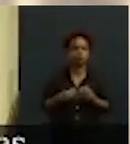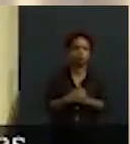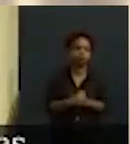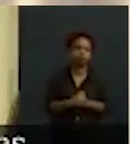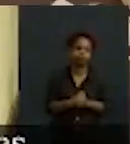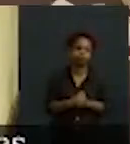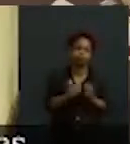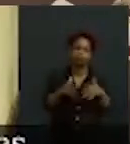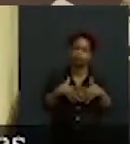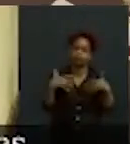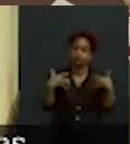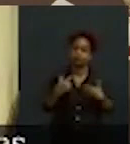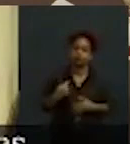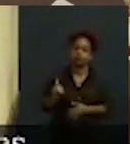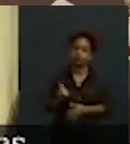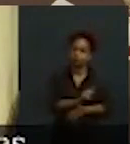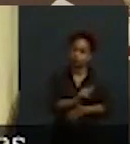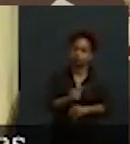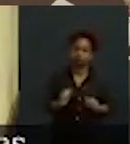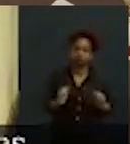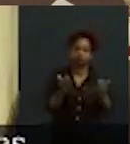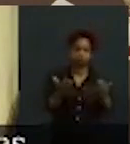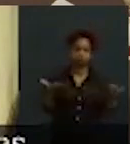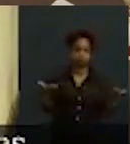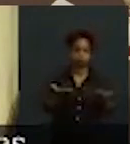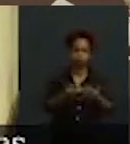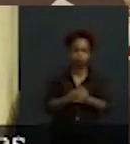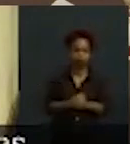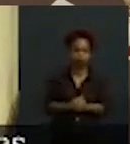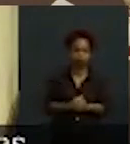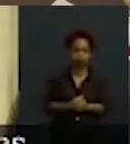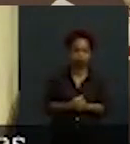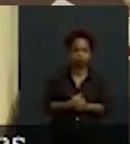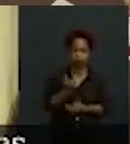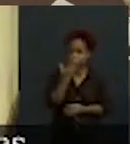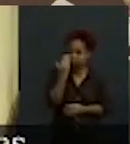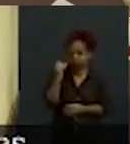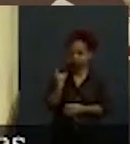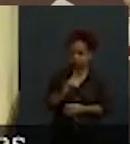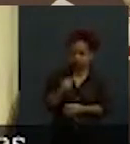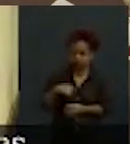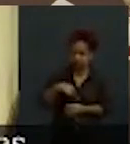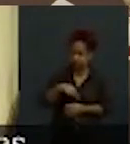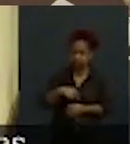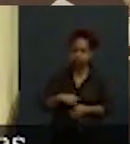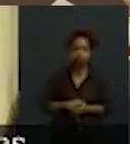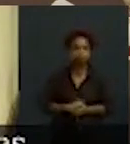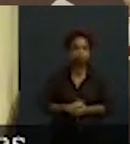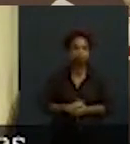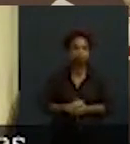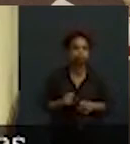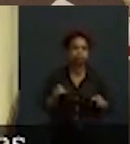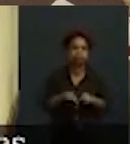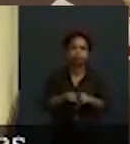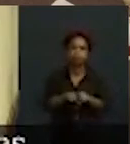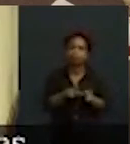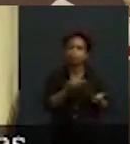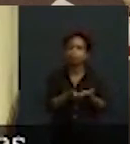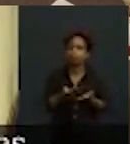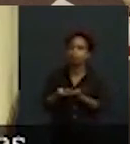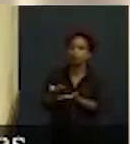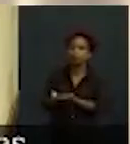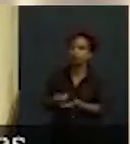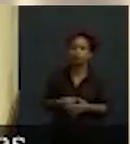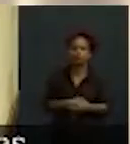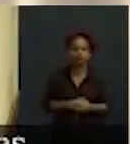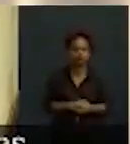congraçamento no auditório de nosso edifício sede, não nos deixa esquecer disso. Experimentamos perdas